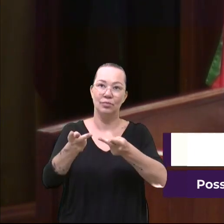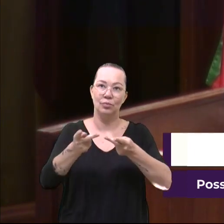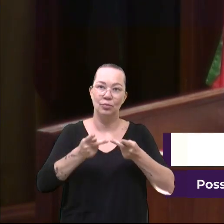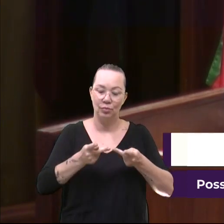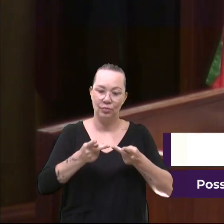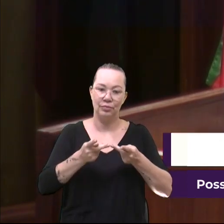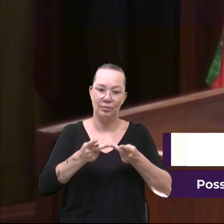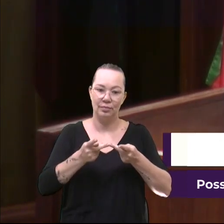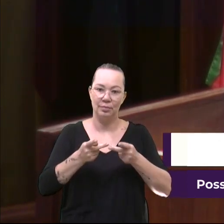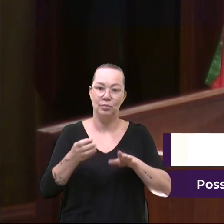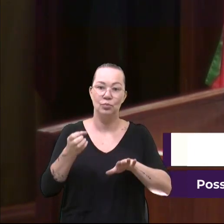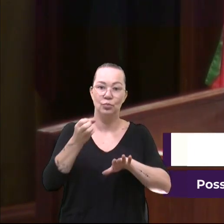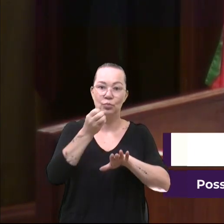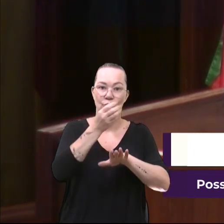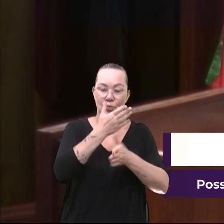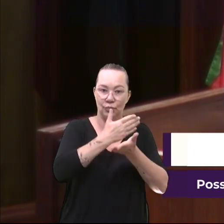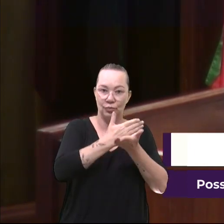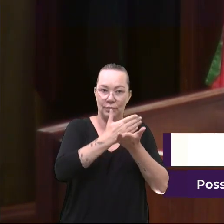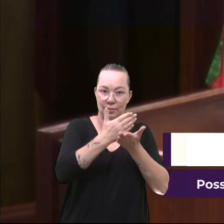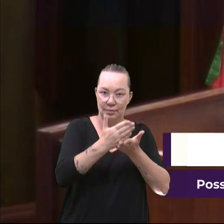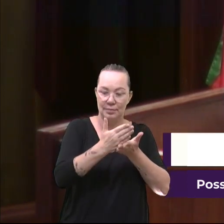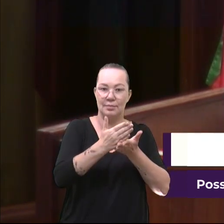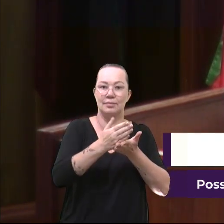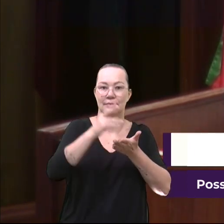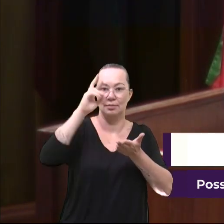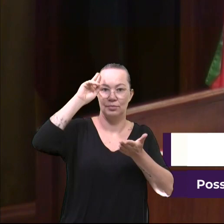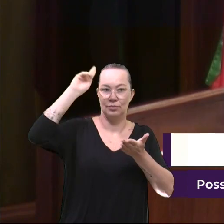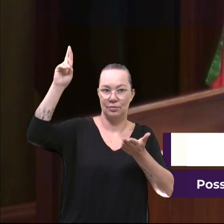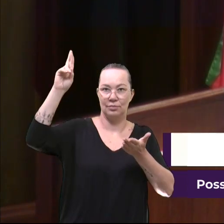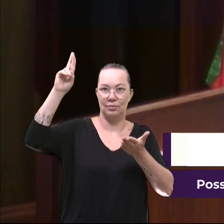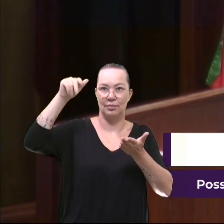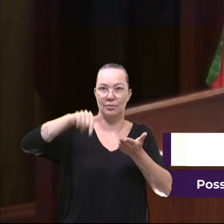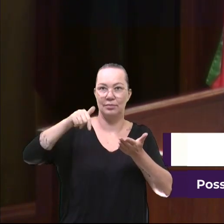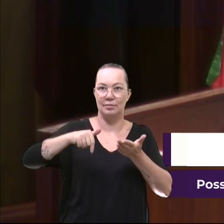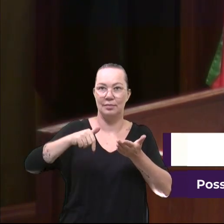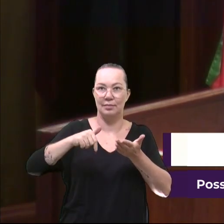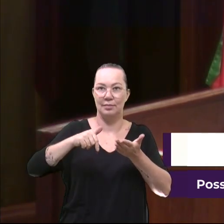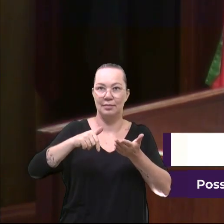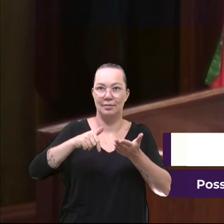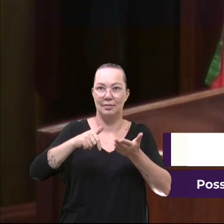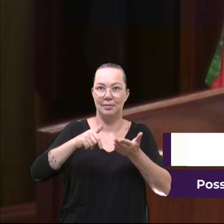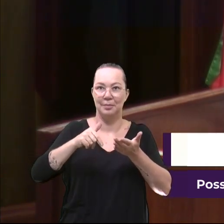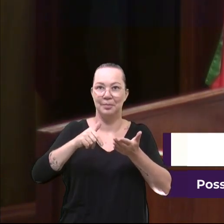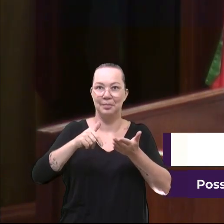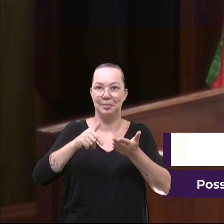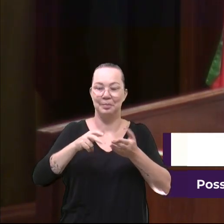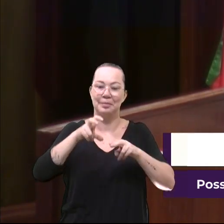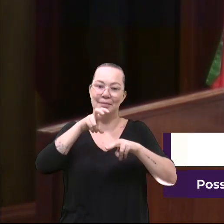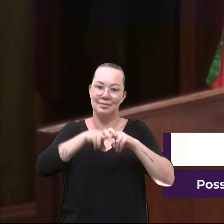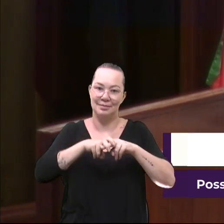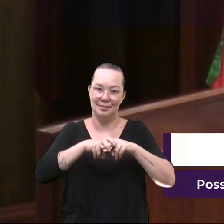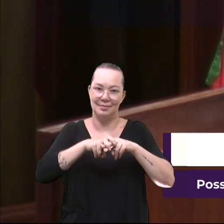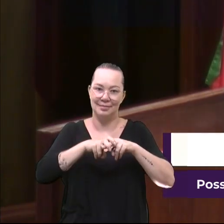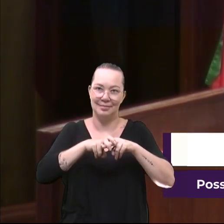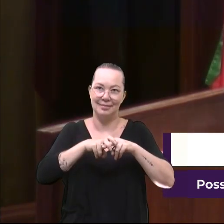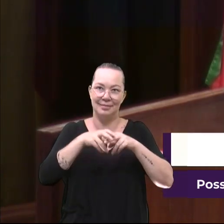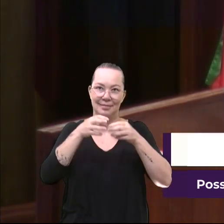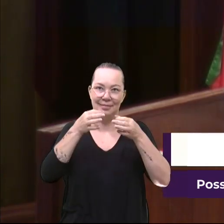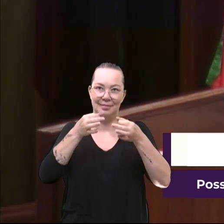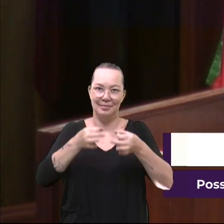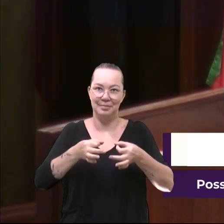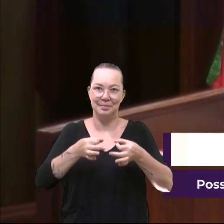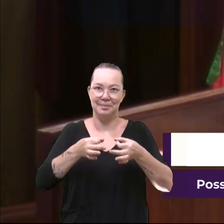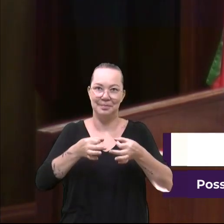será empossada para o ano de 2024 para que ocupe seu respectivo lugar aqui na